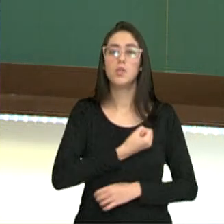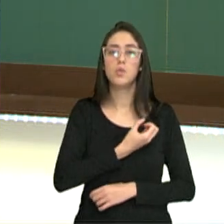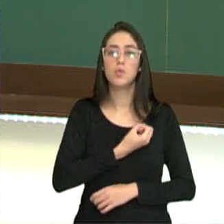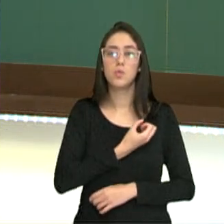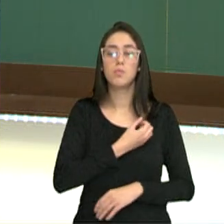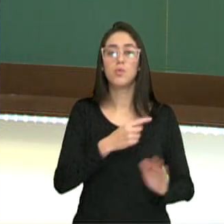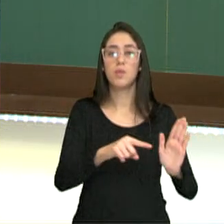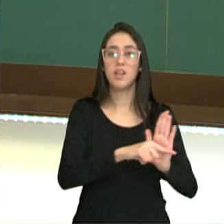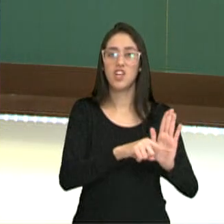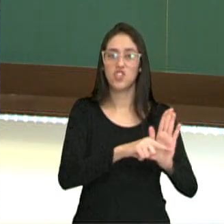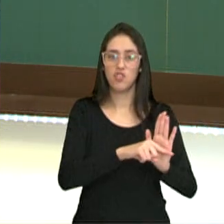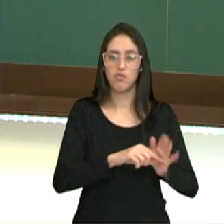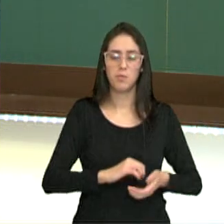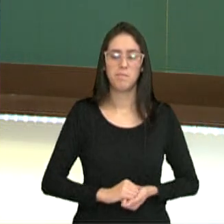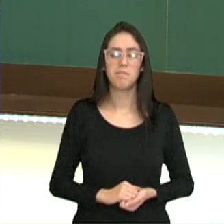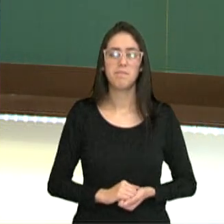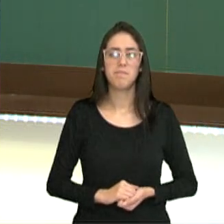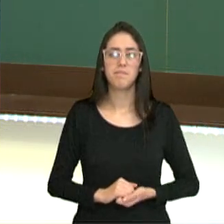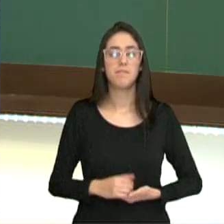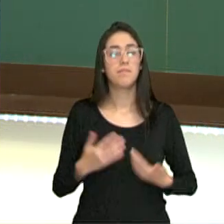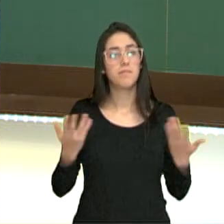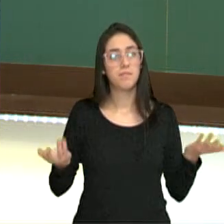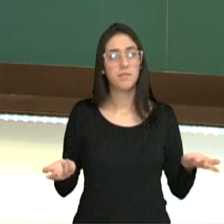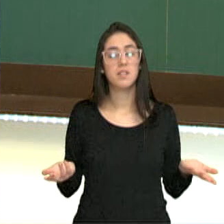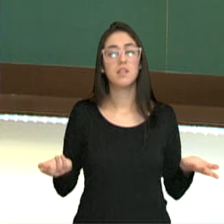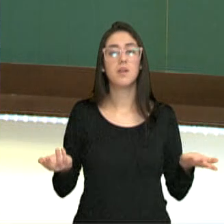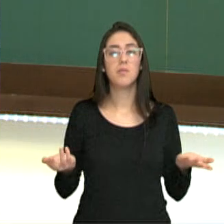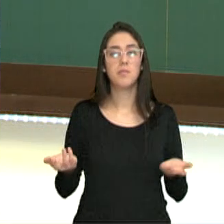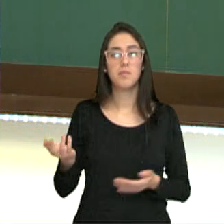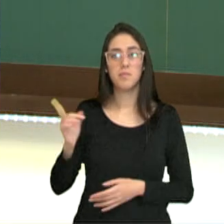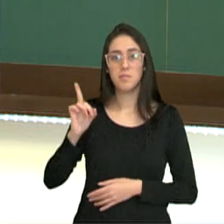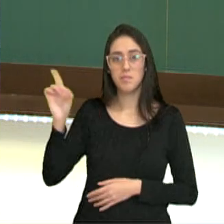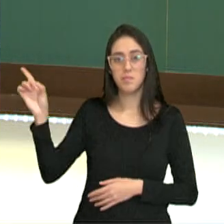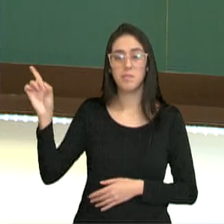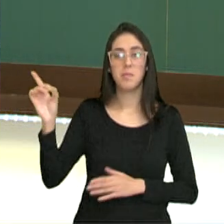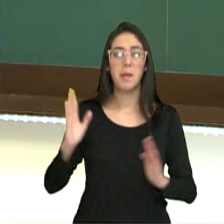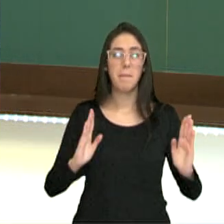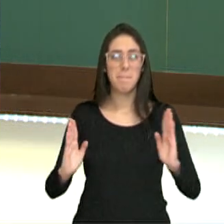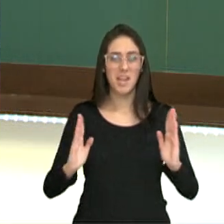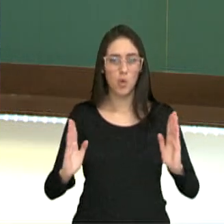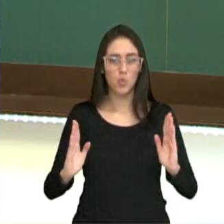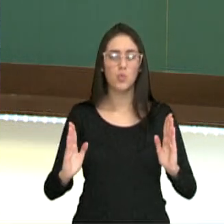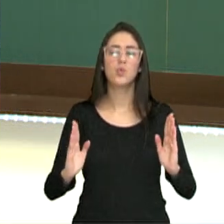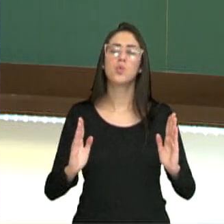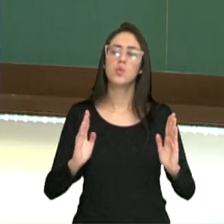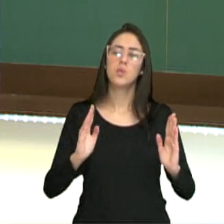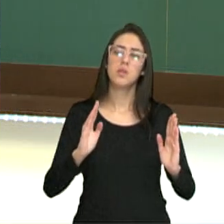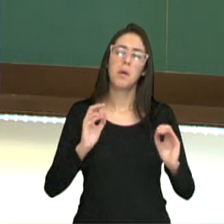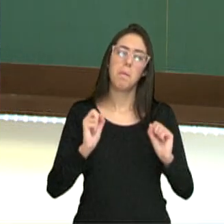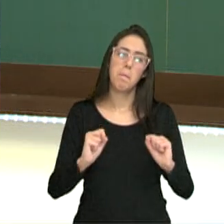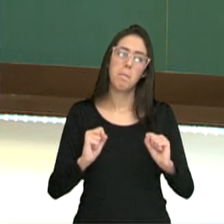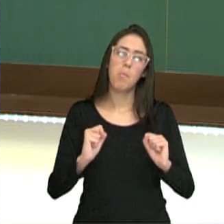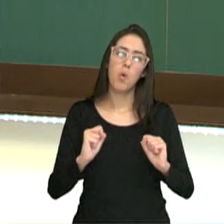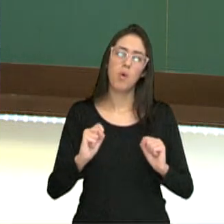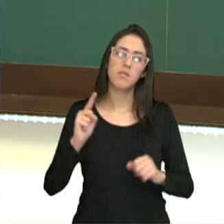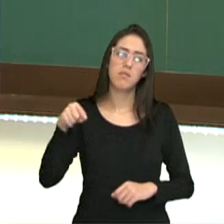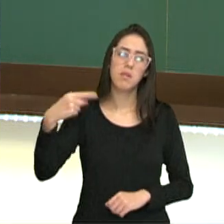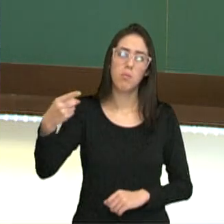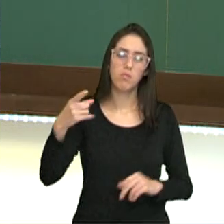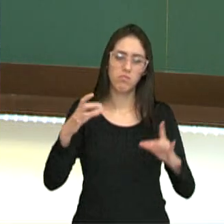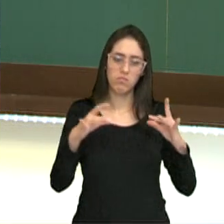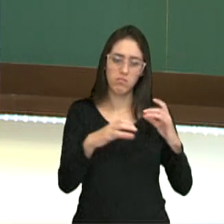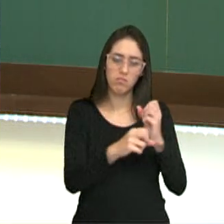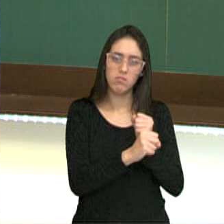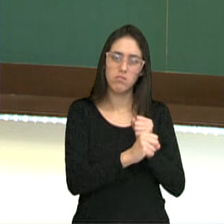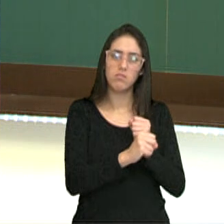números negativos, tá? Então, esses períodos, eles também depois, eles podem ser